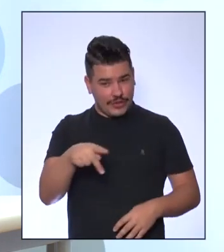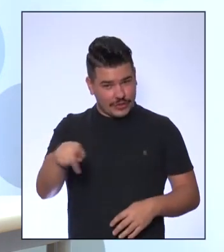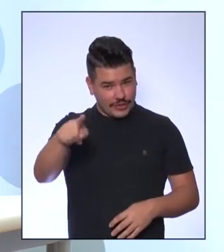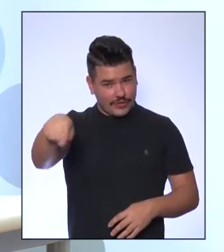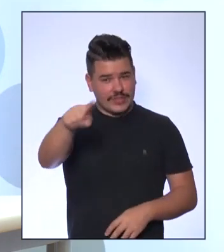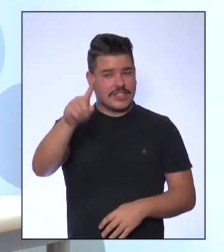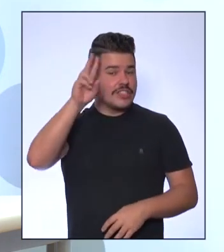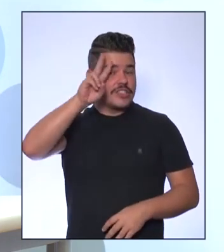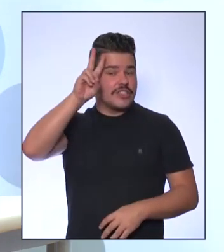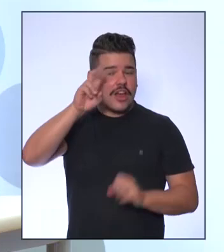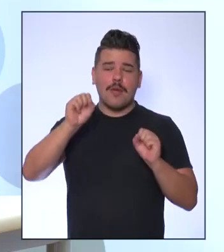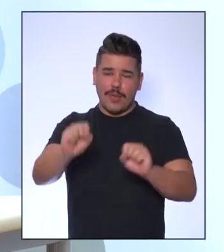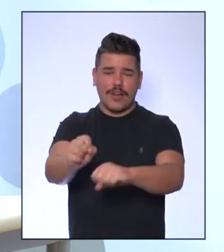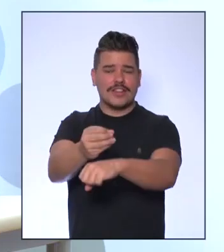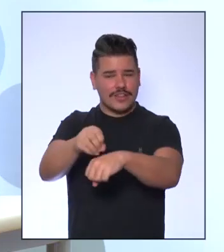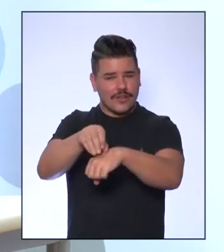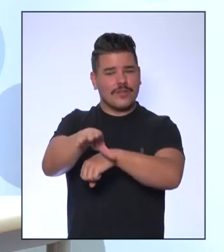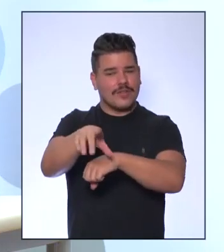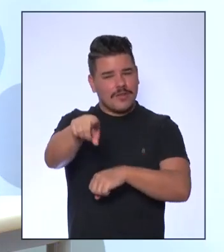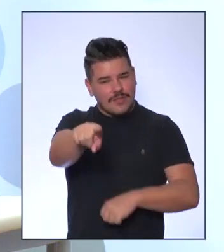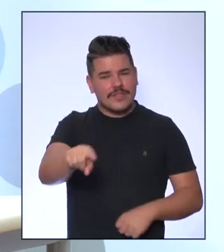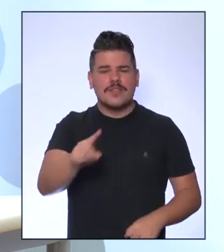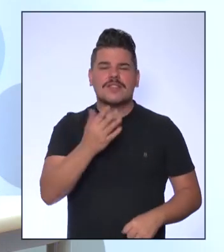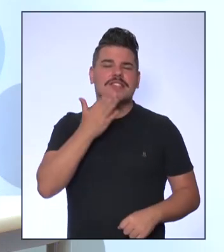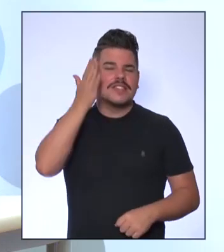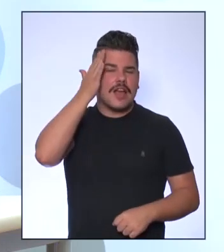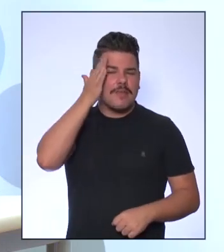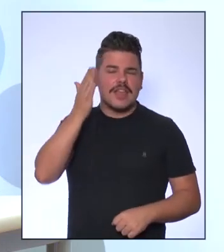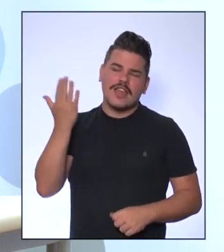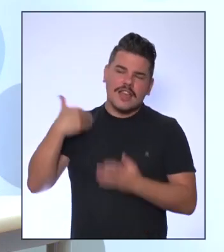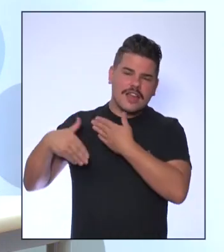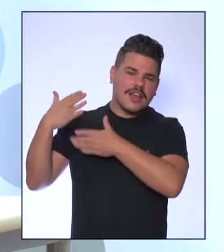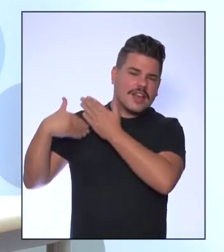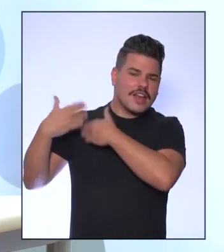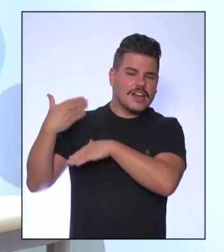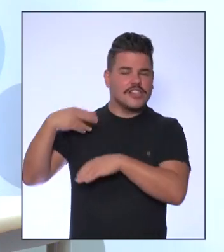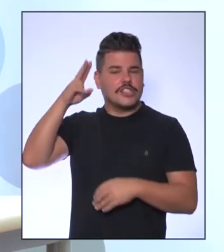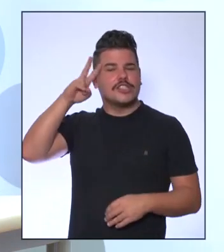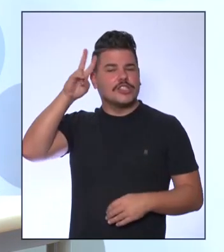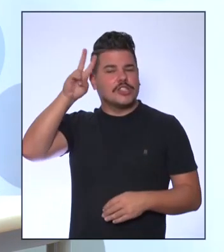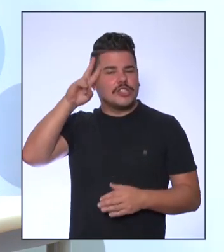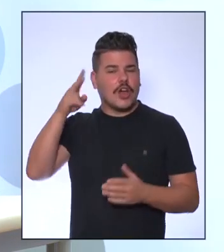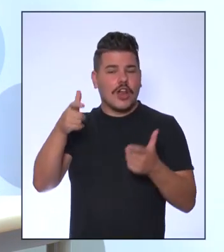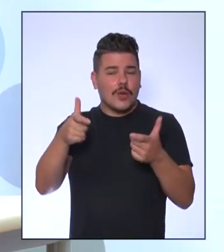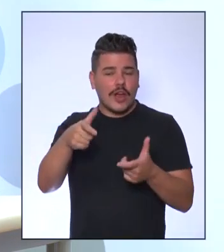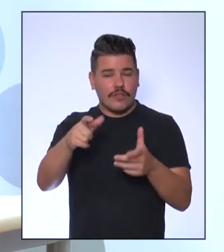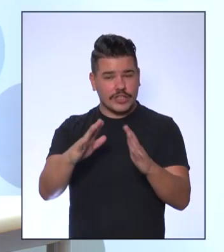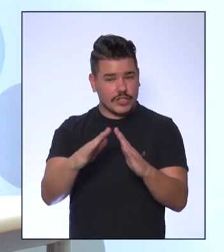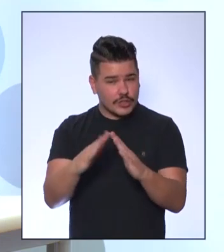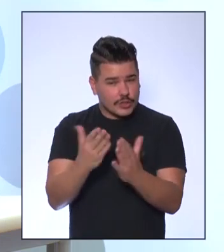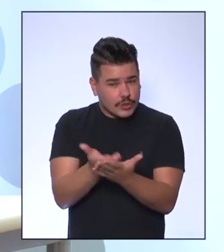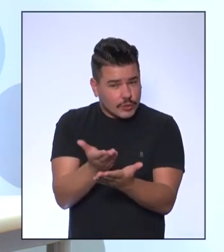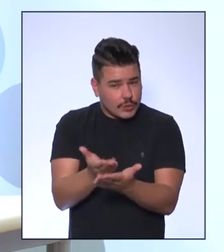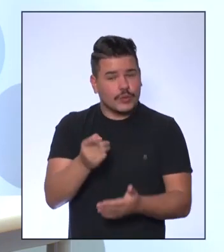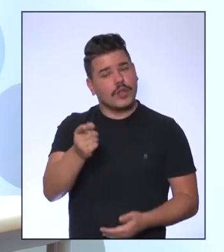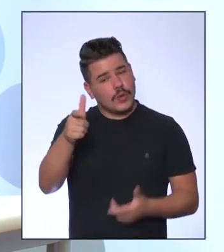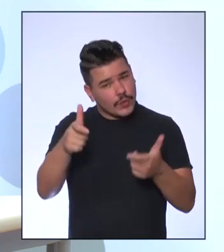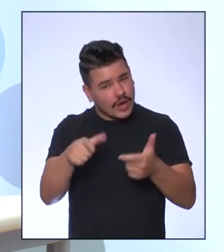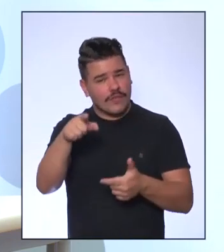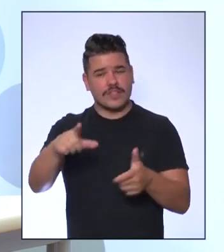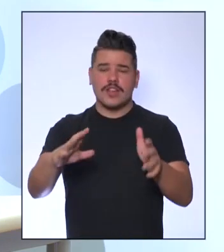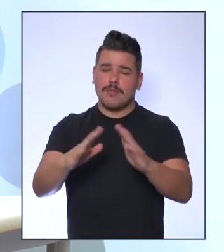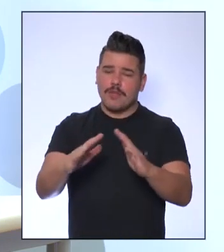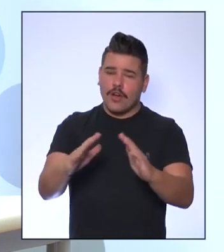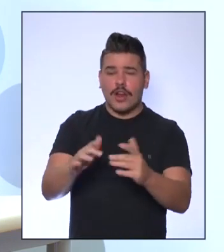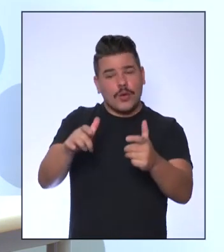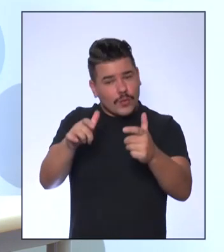vocês como sugestão, pedir a história do bairro onde vocês estudam, a história do bairro onde vocês moram, da cidade